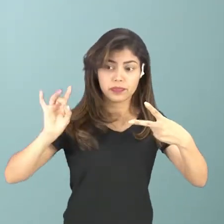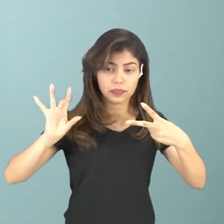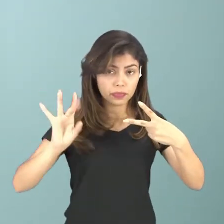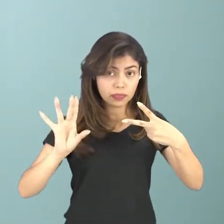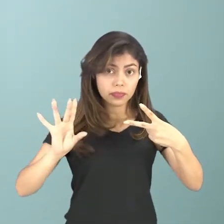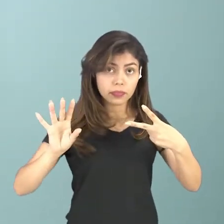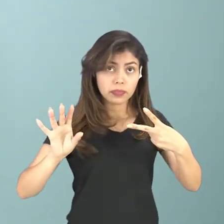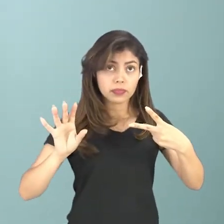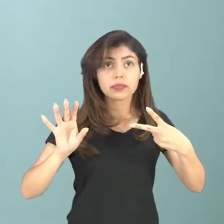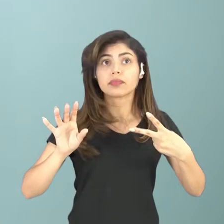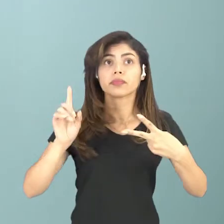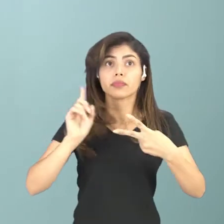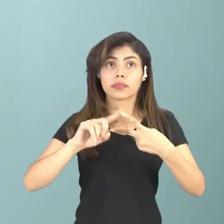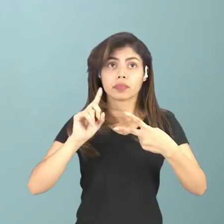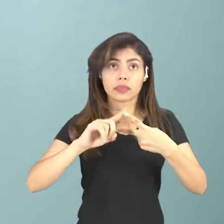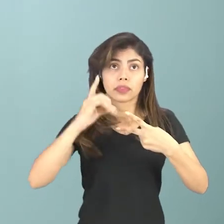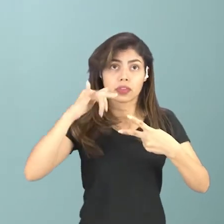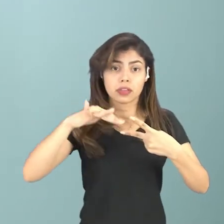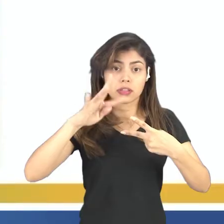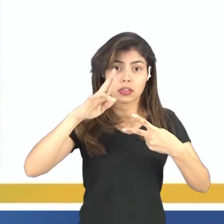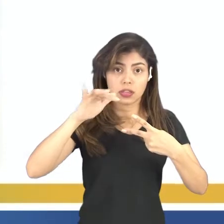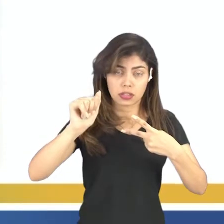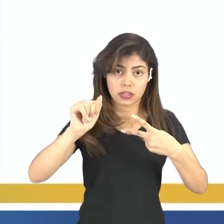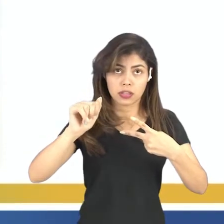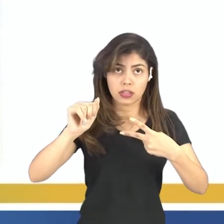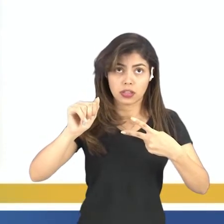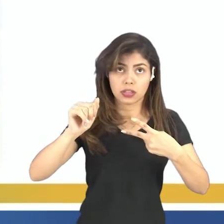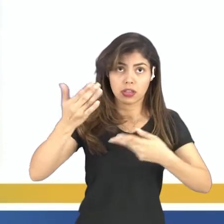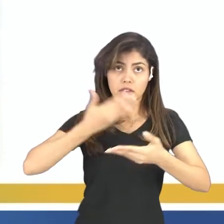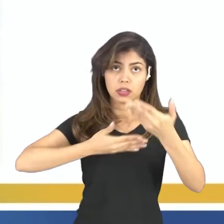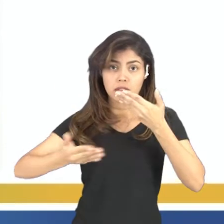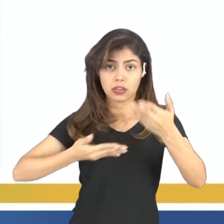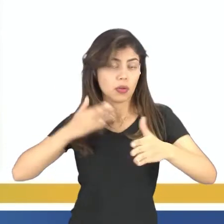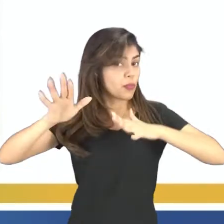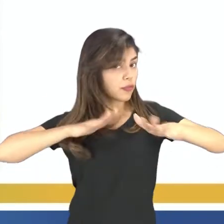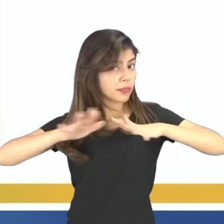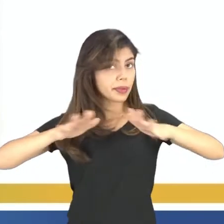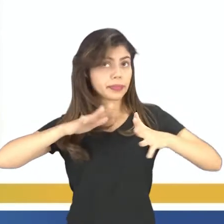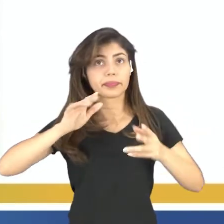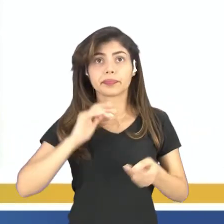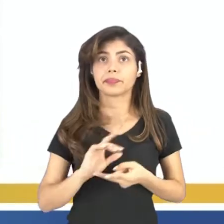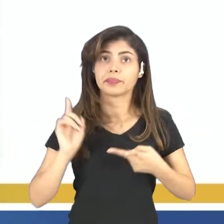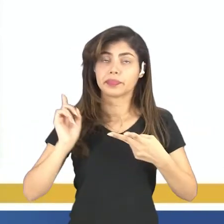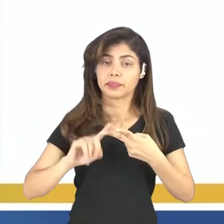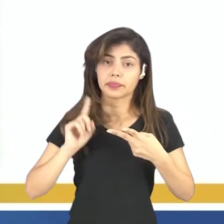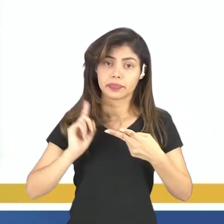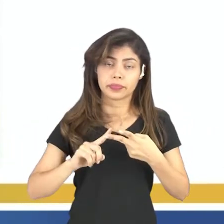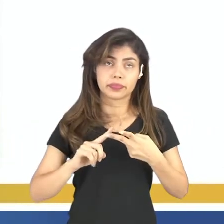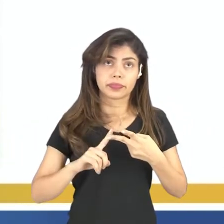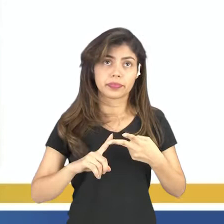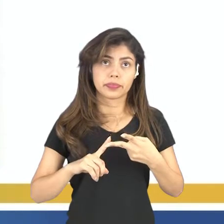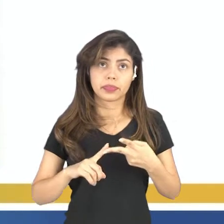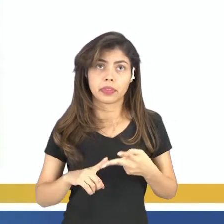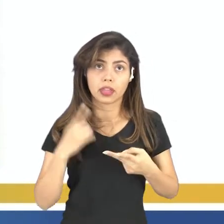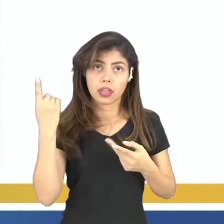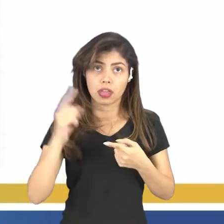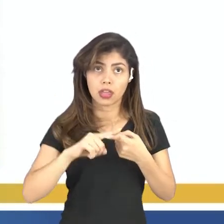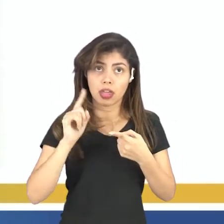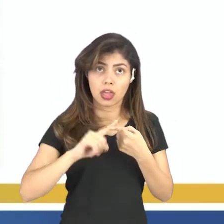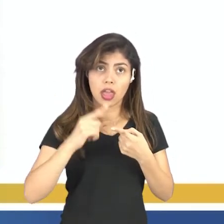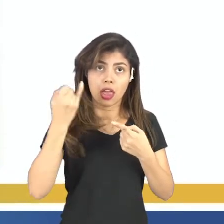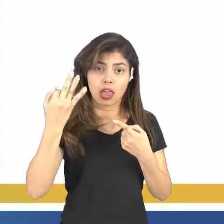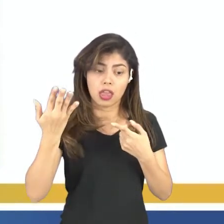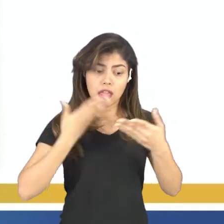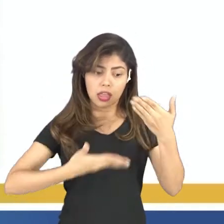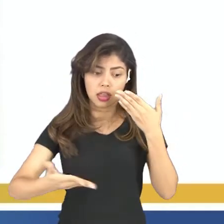energia. Bom, nós temos aí primeiramente as formas de energia, que a energia é uma só e só